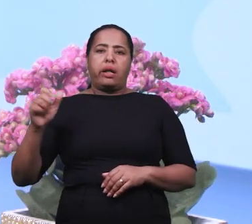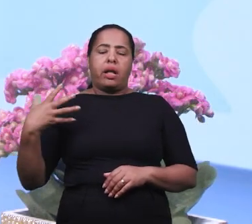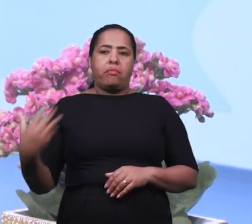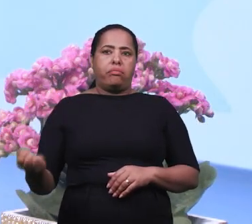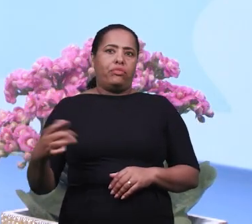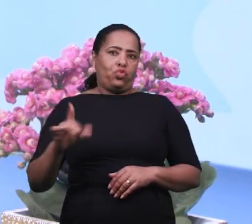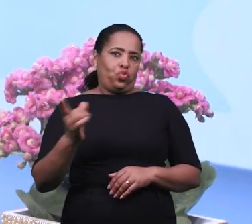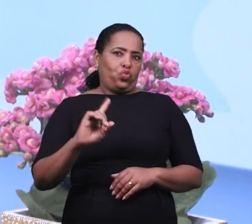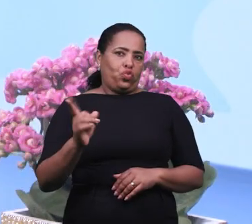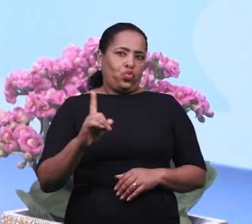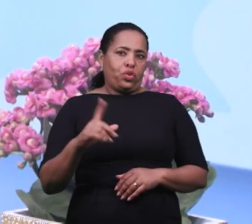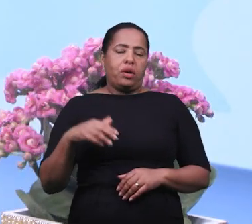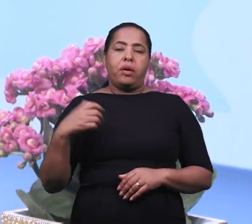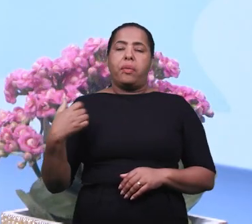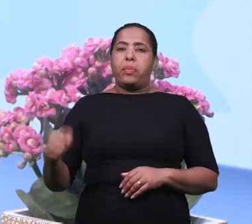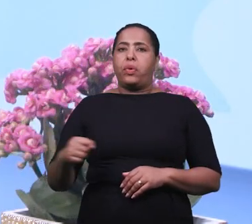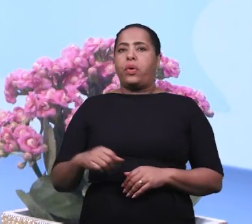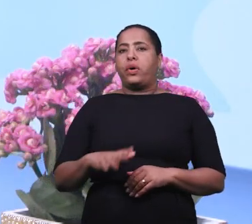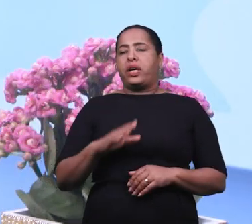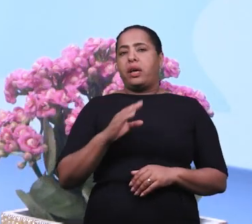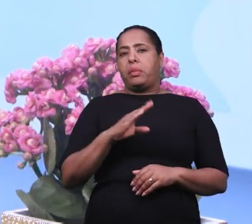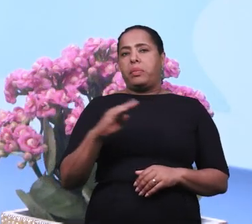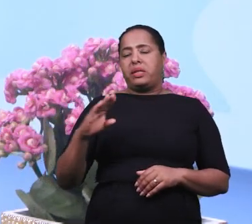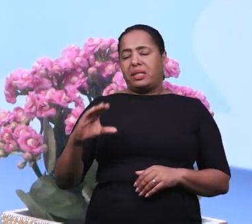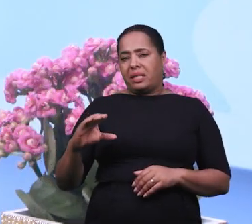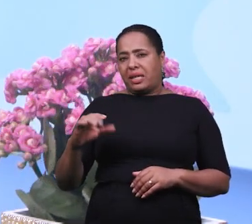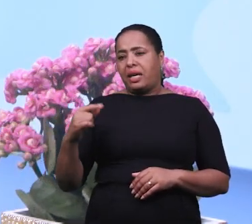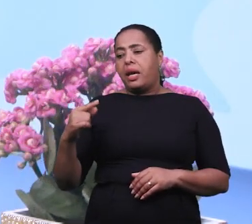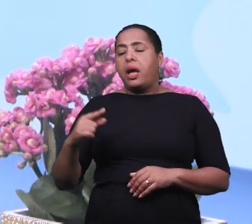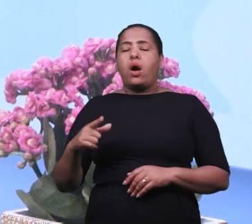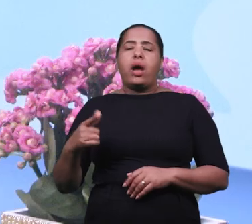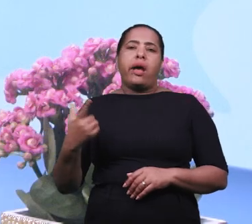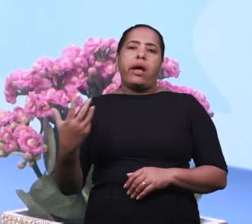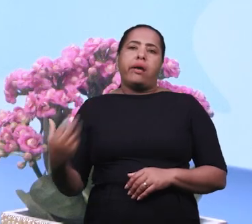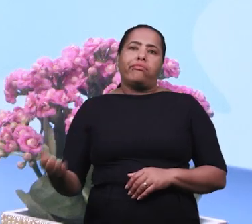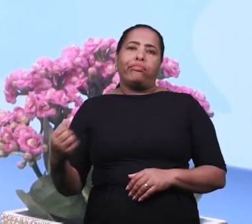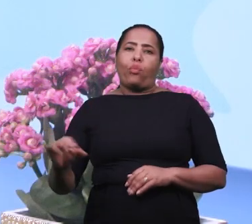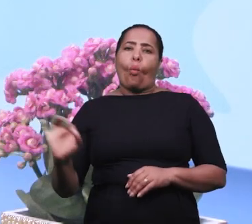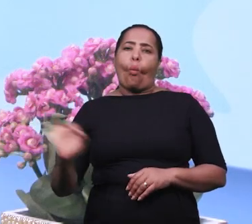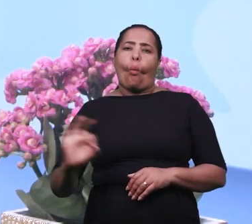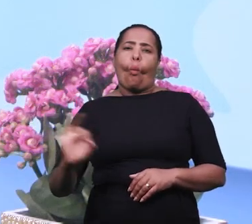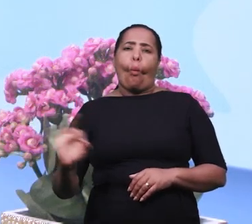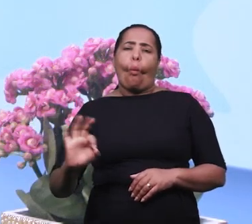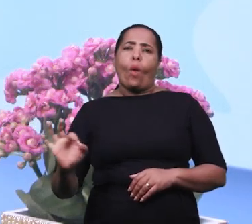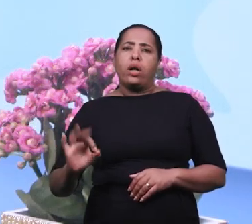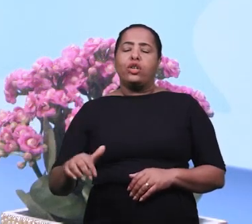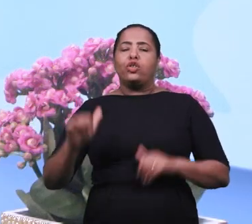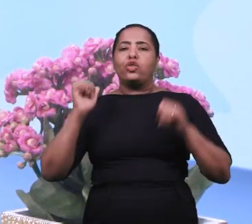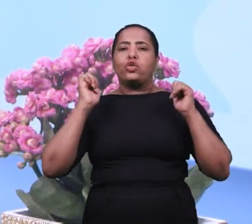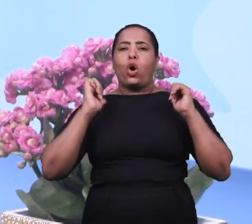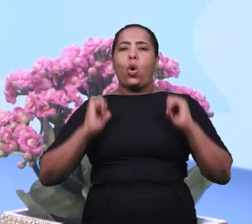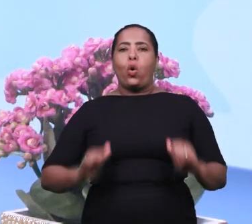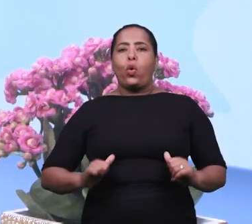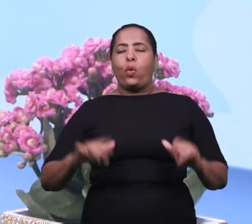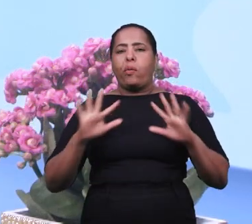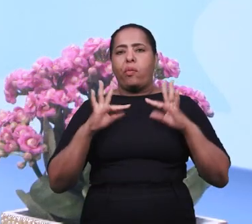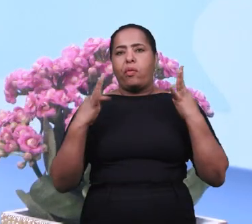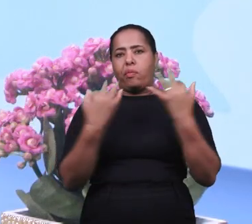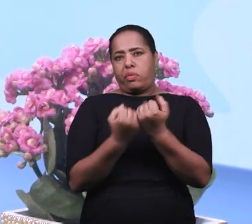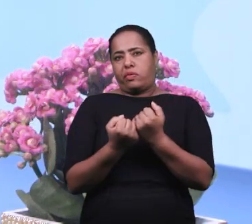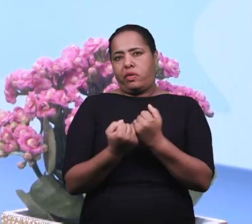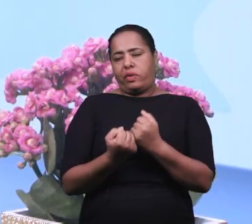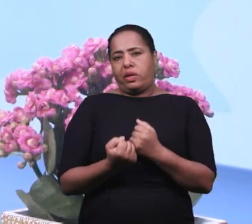para ter direito ao benefício assistencial, BPC, ela não pode receber nenhum benefício. Nenhum. Só Bolsa Família. Né? Porque acaba quando